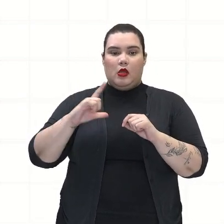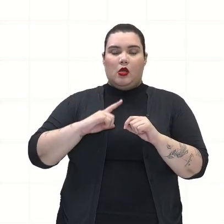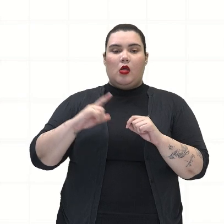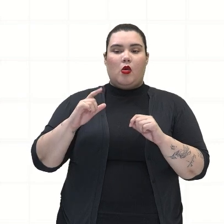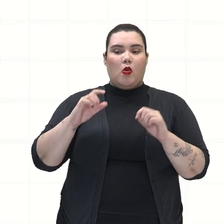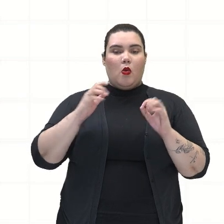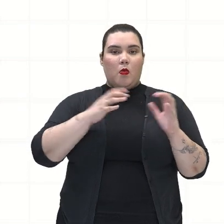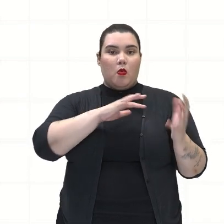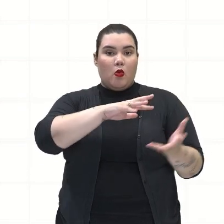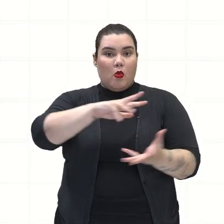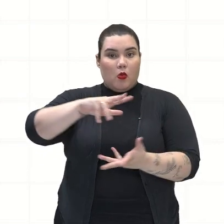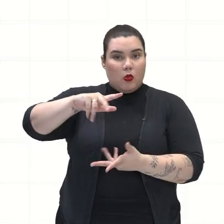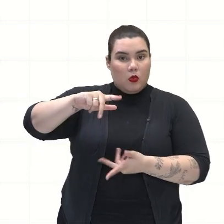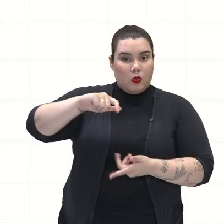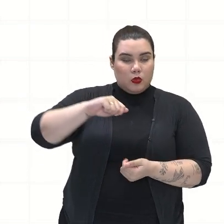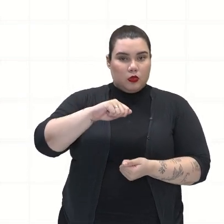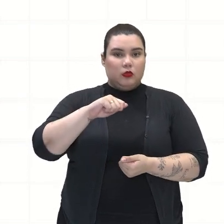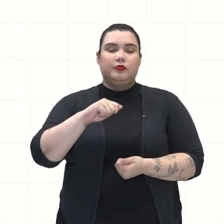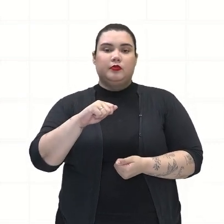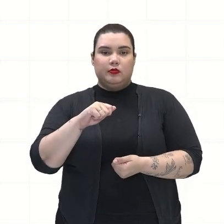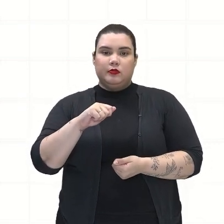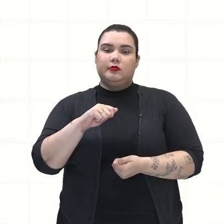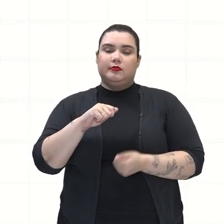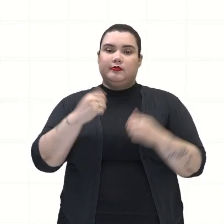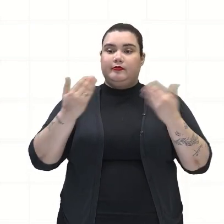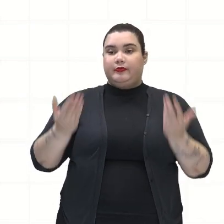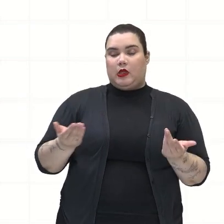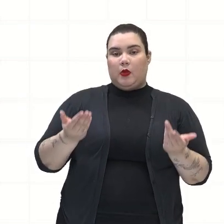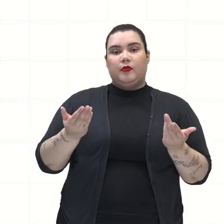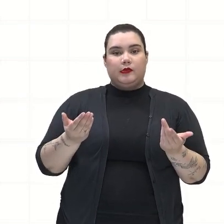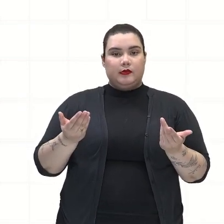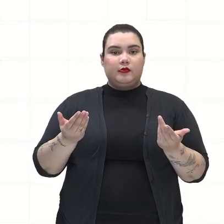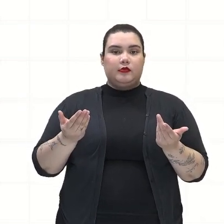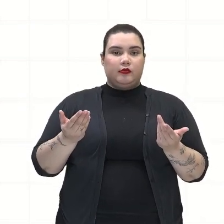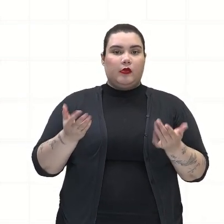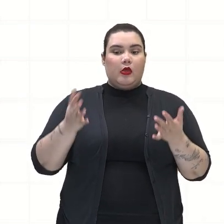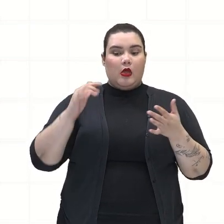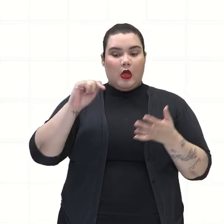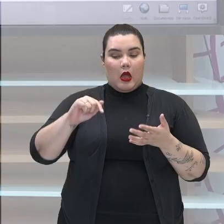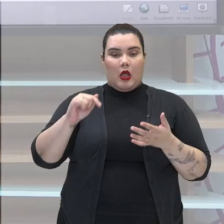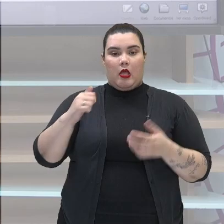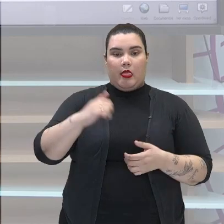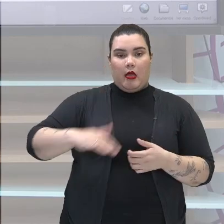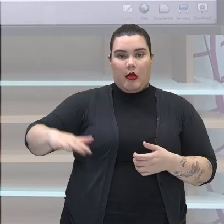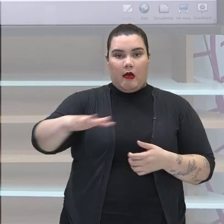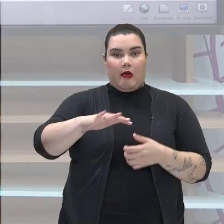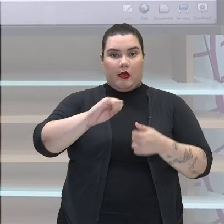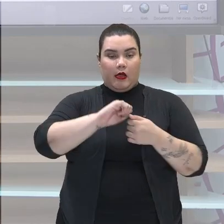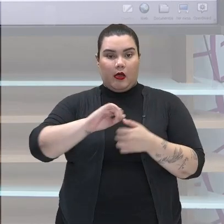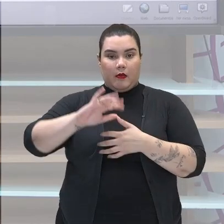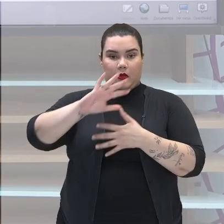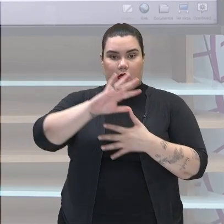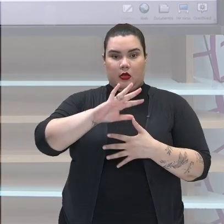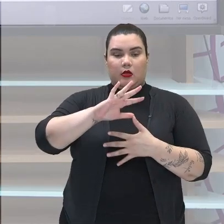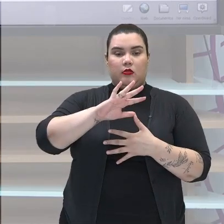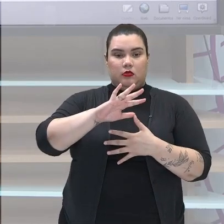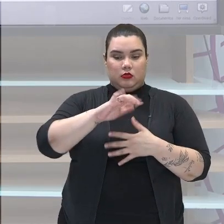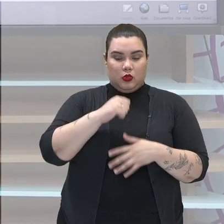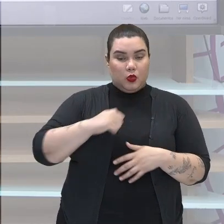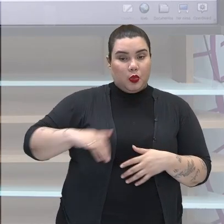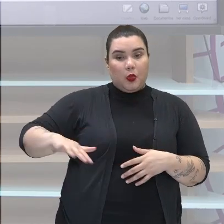do mundo e dizendo, bom, agora no continente americano, o continente